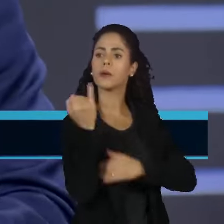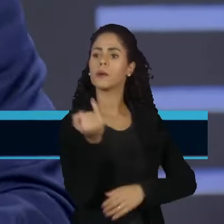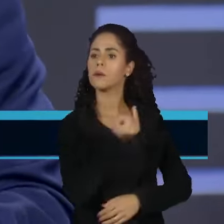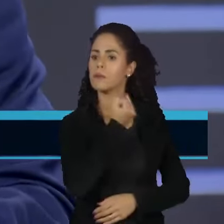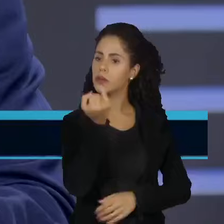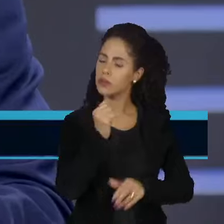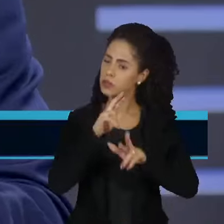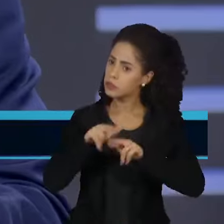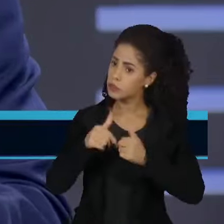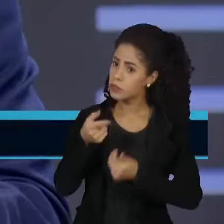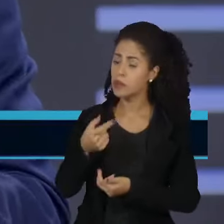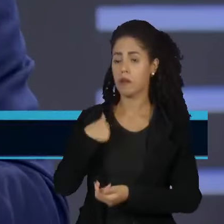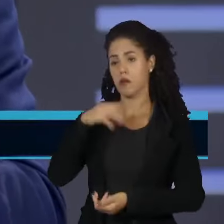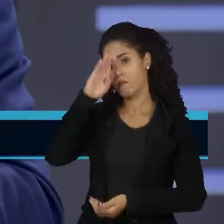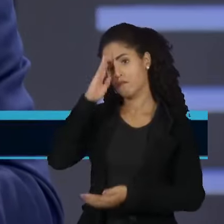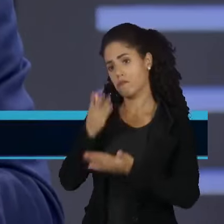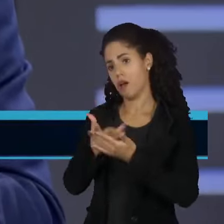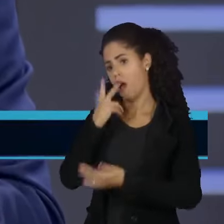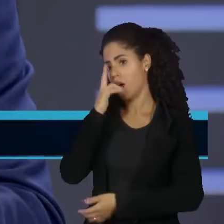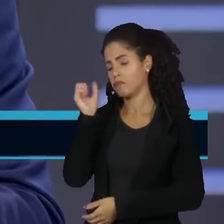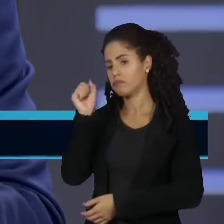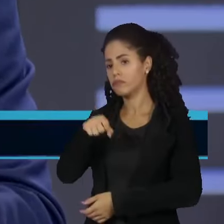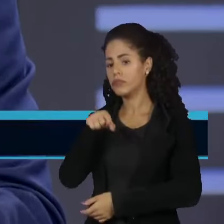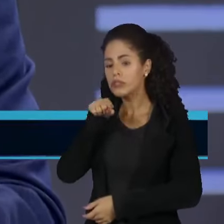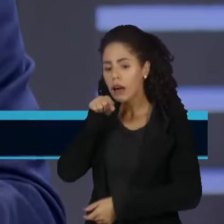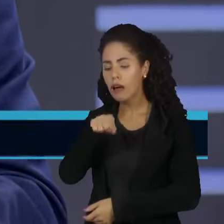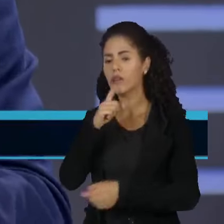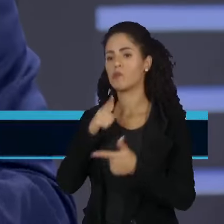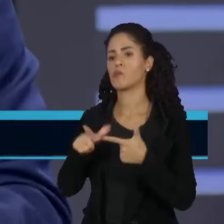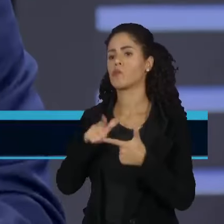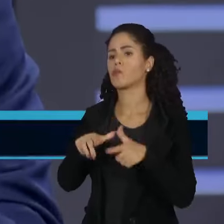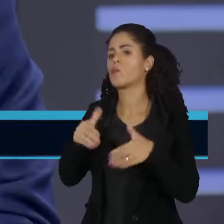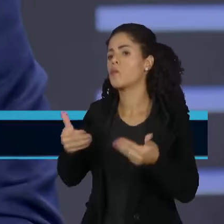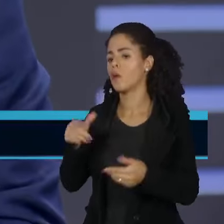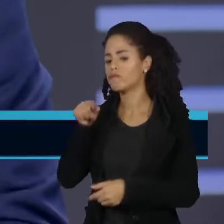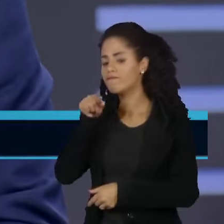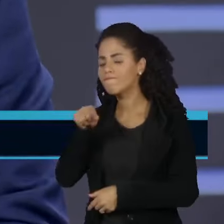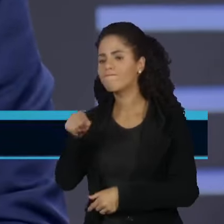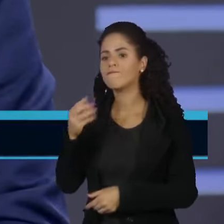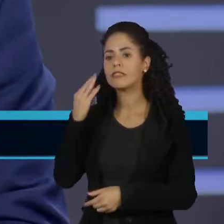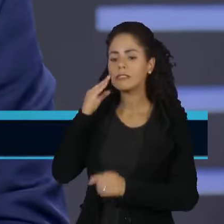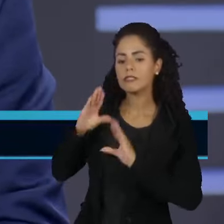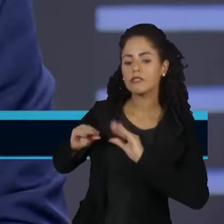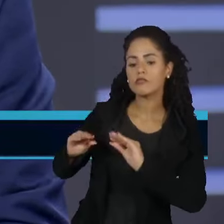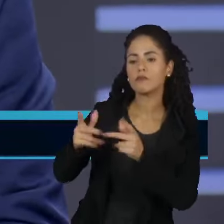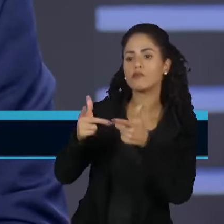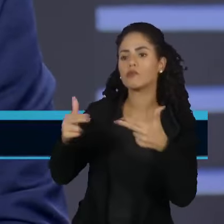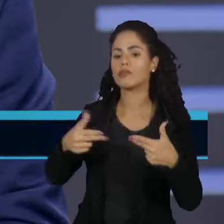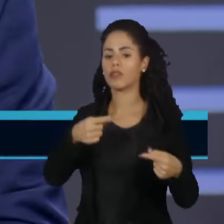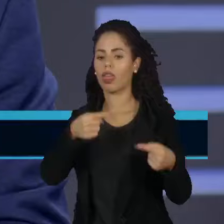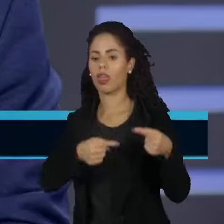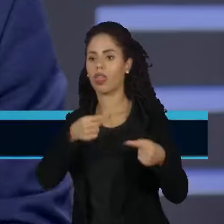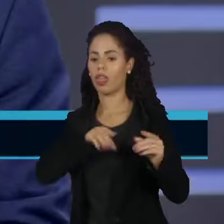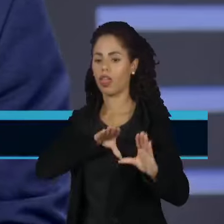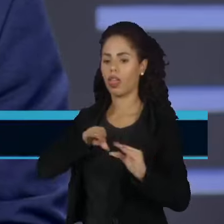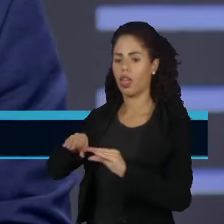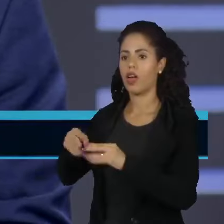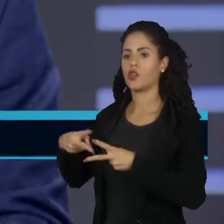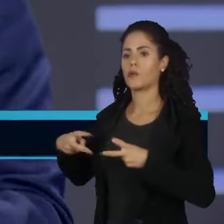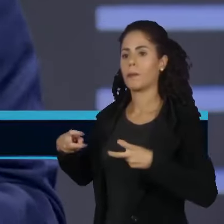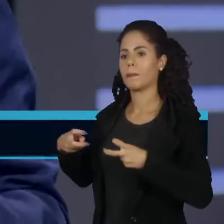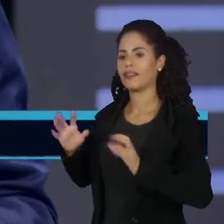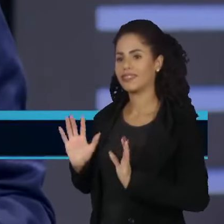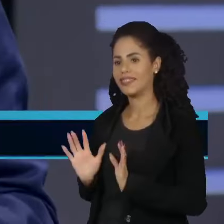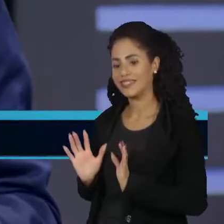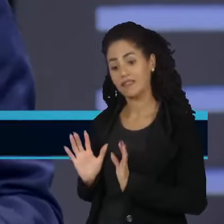Então, eu acredito que aqui o problema é a interferência política numa empresa estatal.